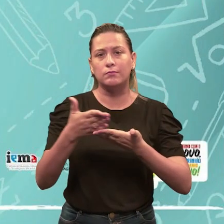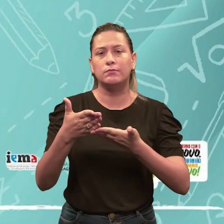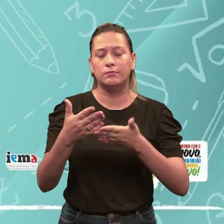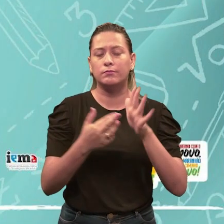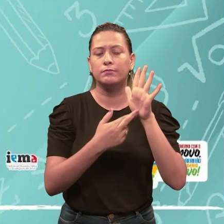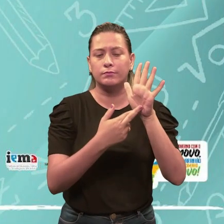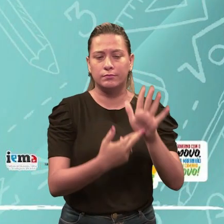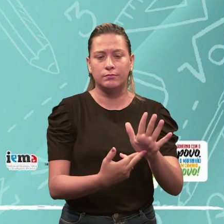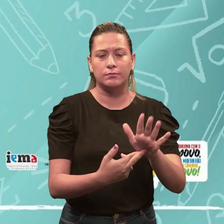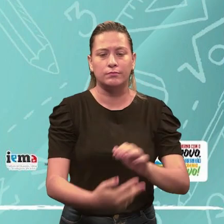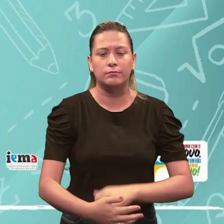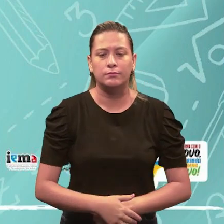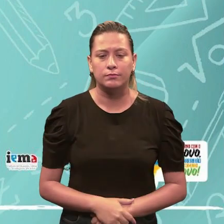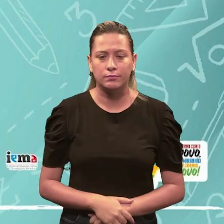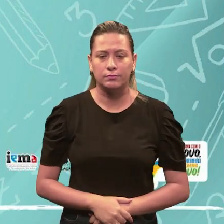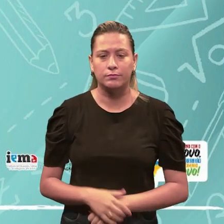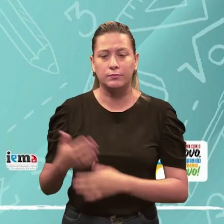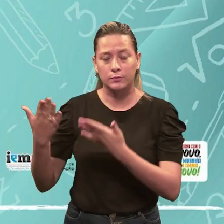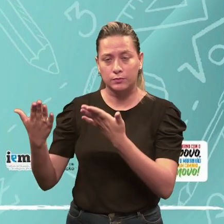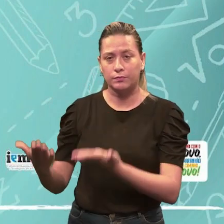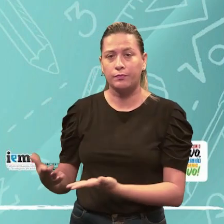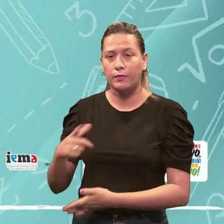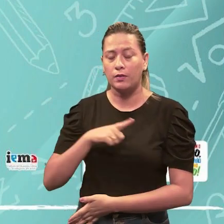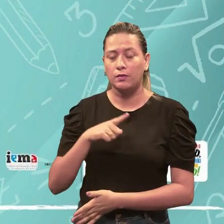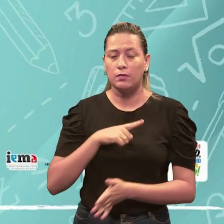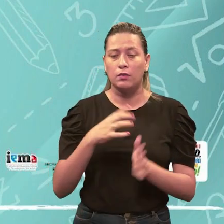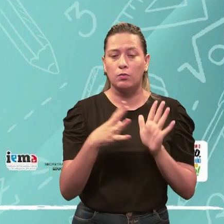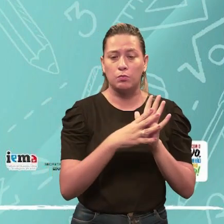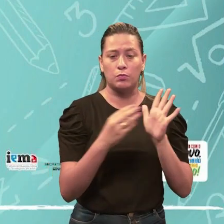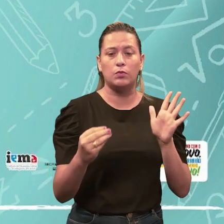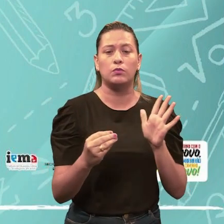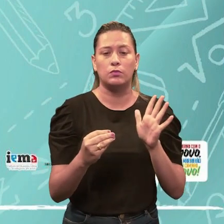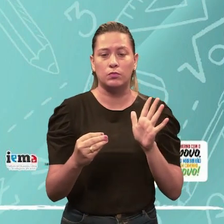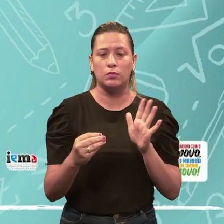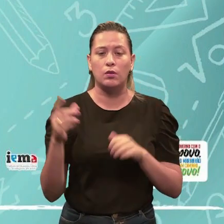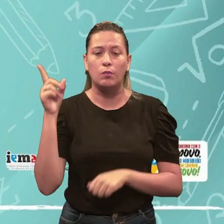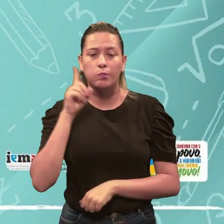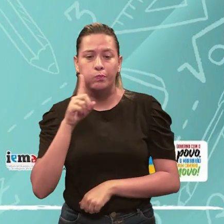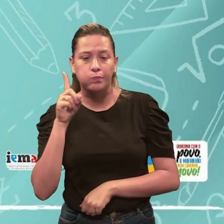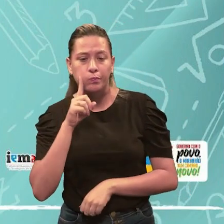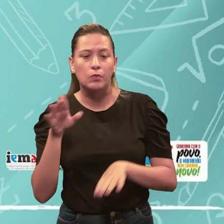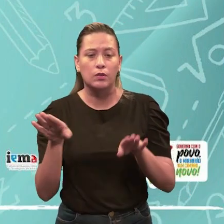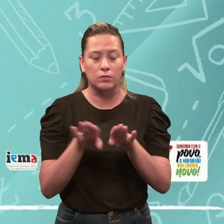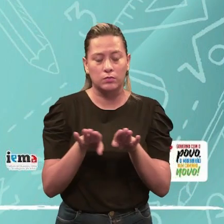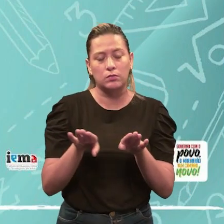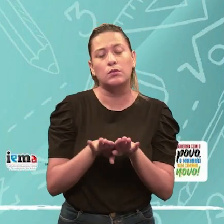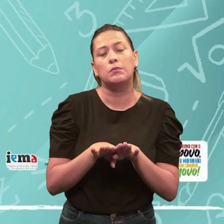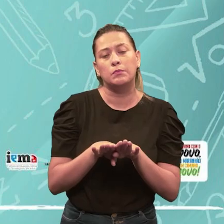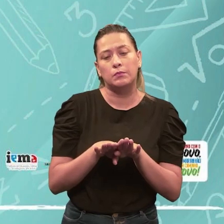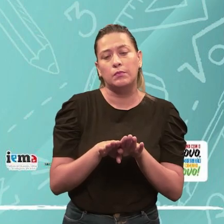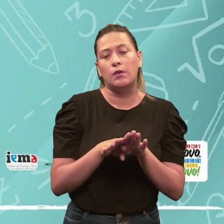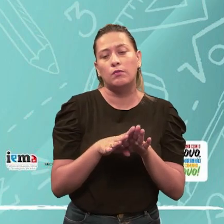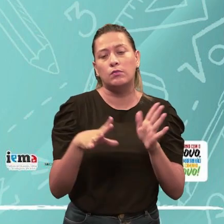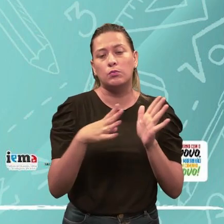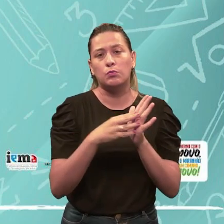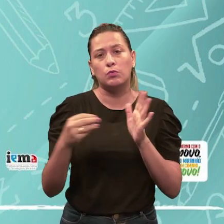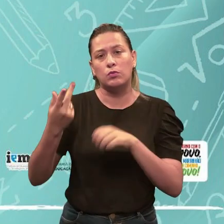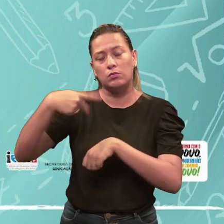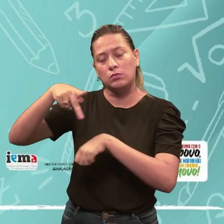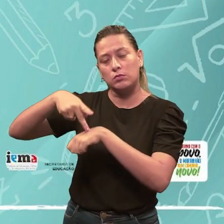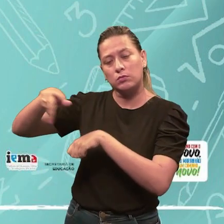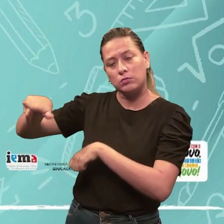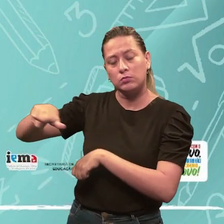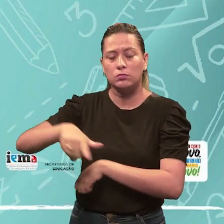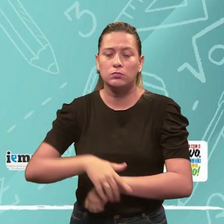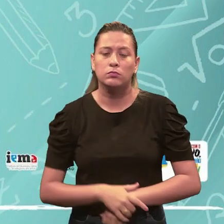modelo americano quanto o modelo internacional, tá? Então, vai ter a setinha e vai ter a letra P, tá? Quando for um potenciômetro,